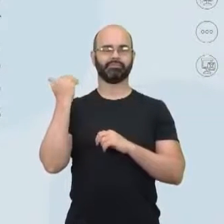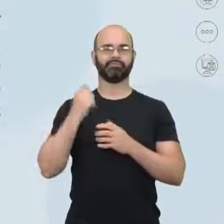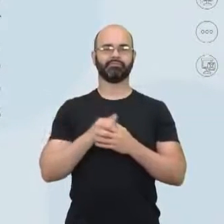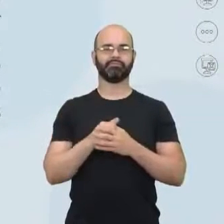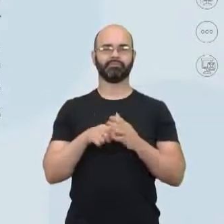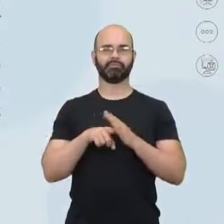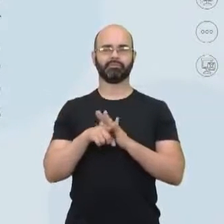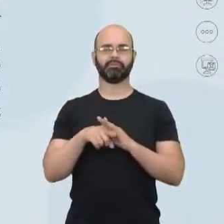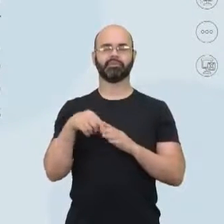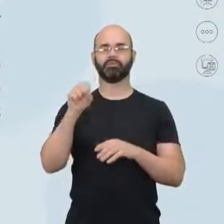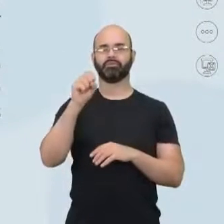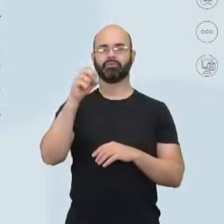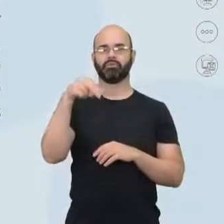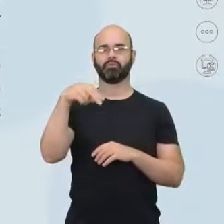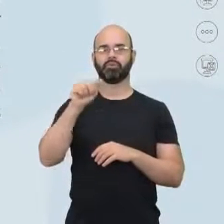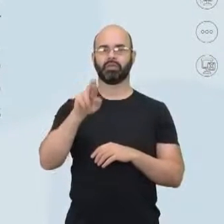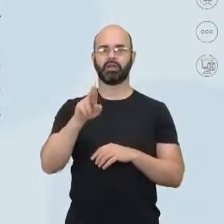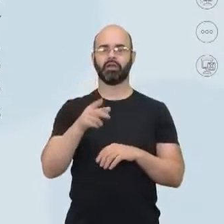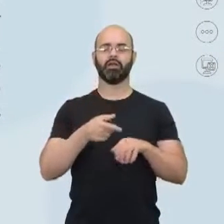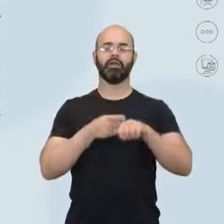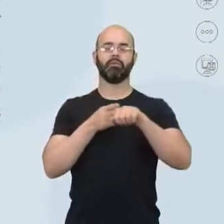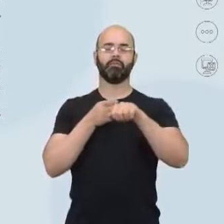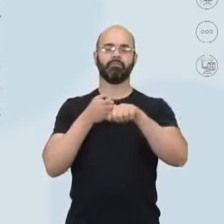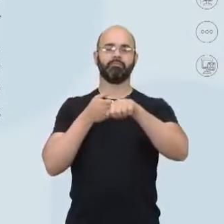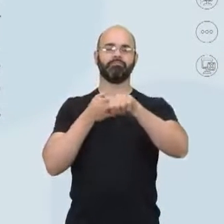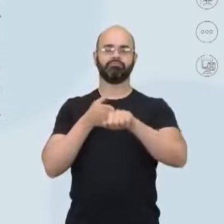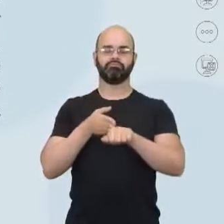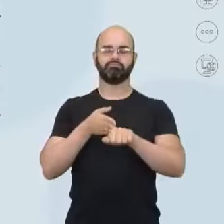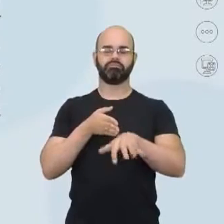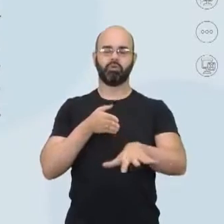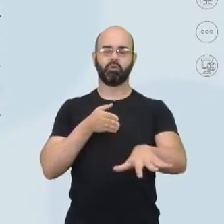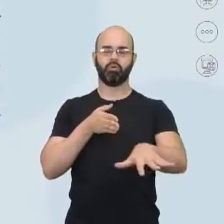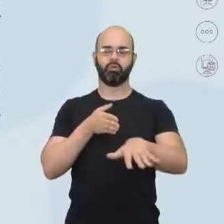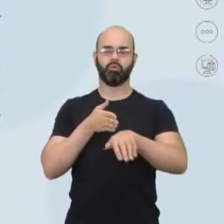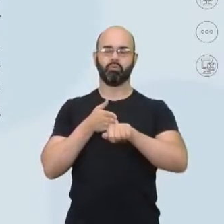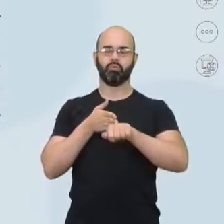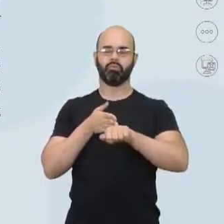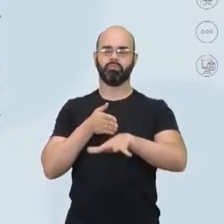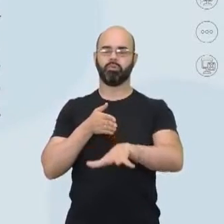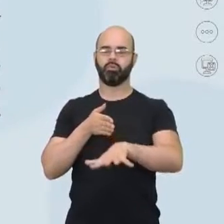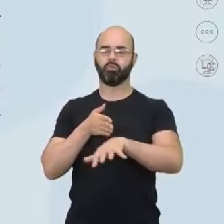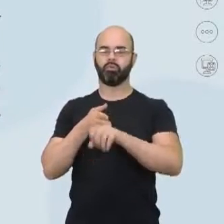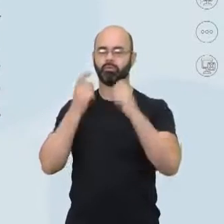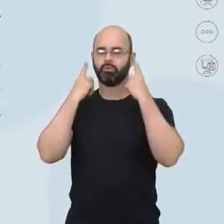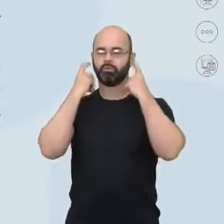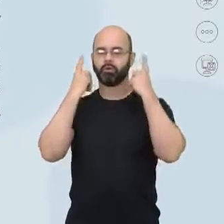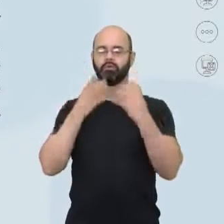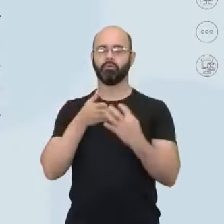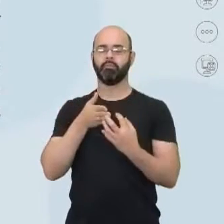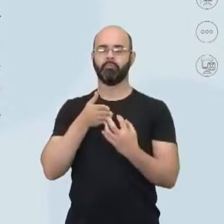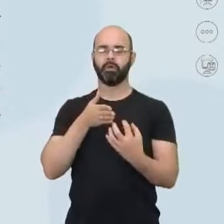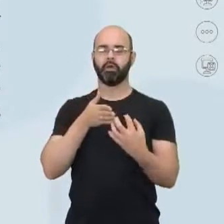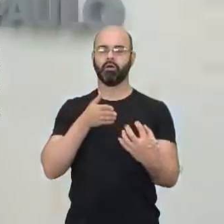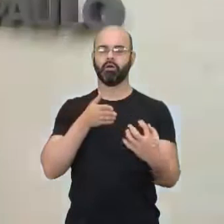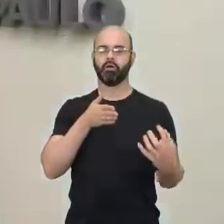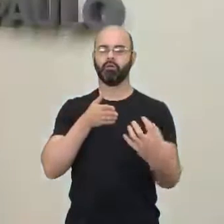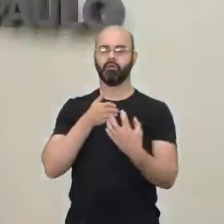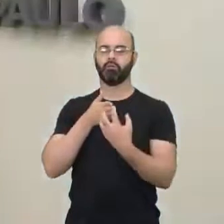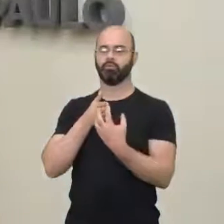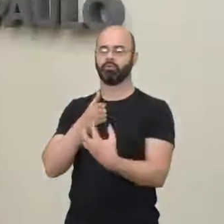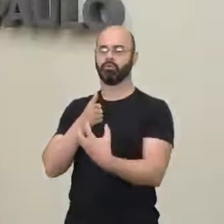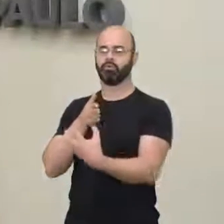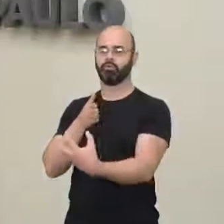principalmente os sonares, que observaram que havia, né, um movimento aí, né, da região, né, das